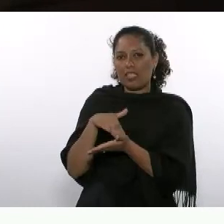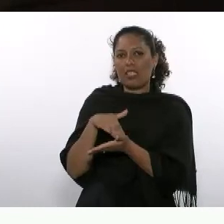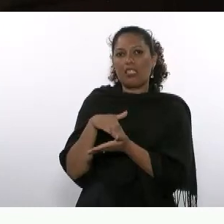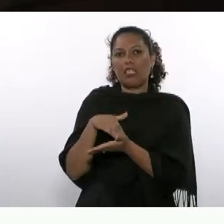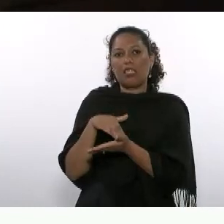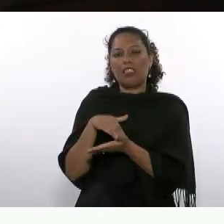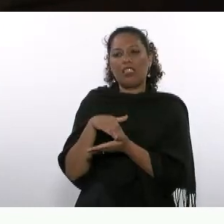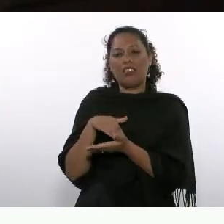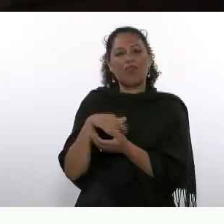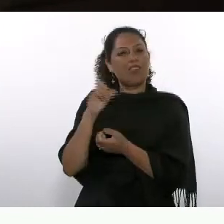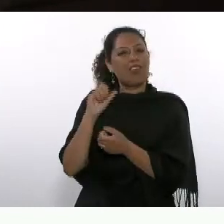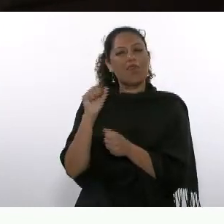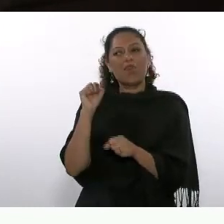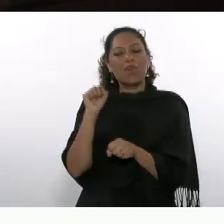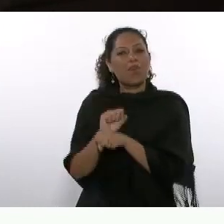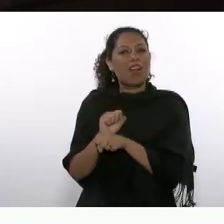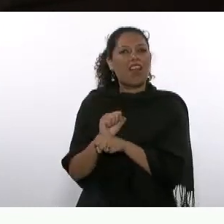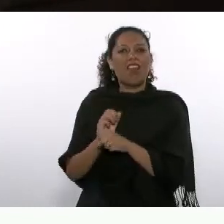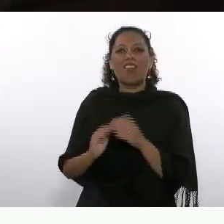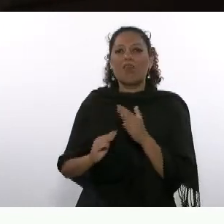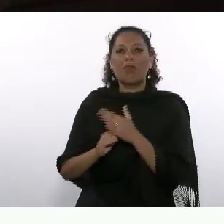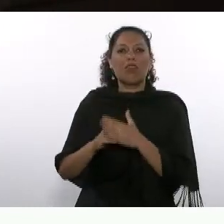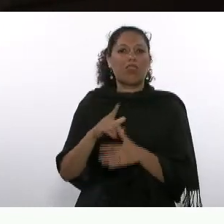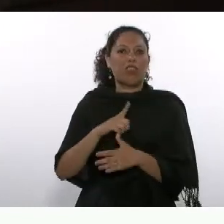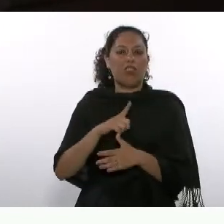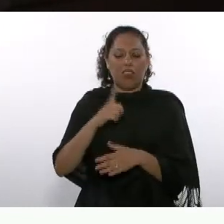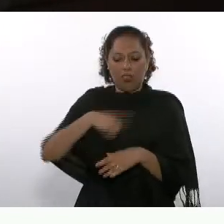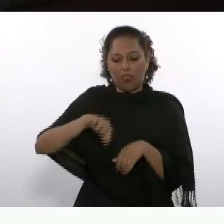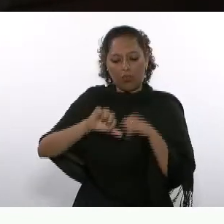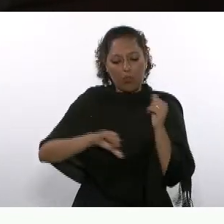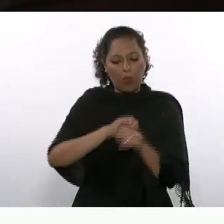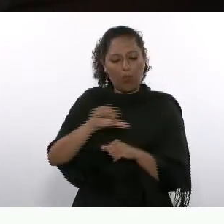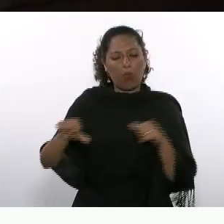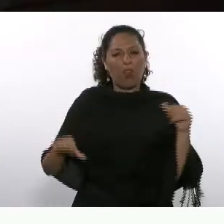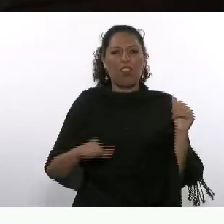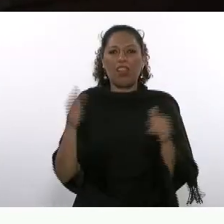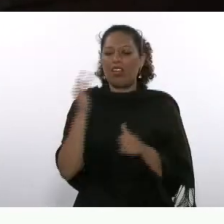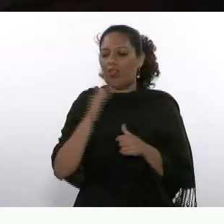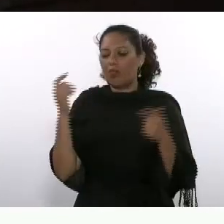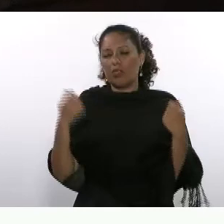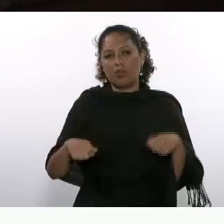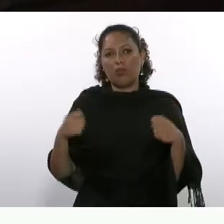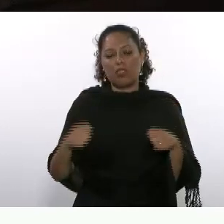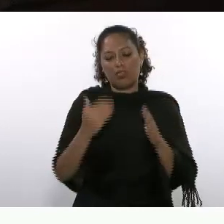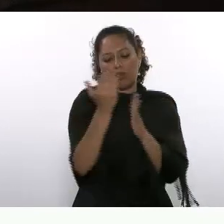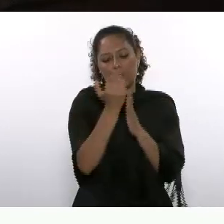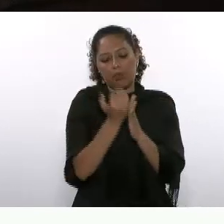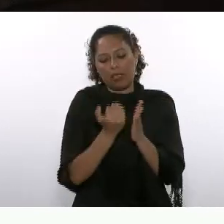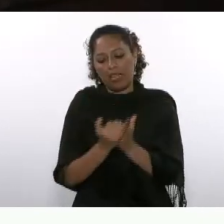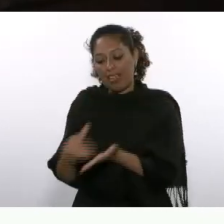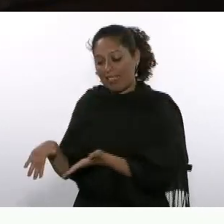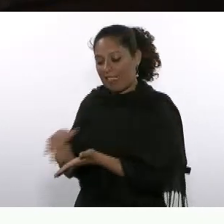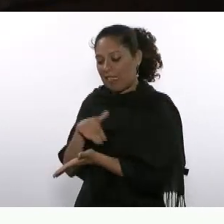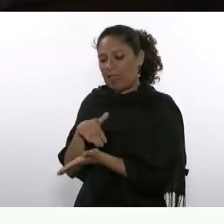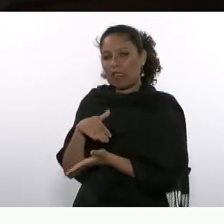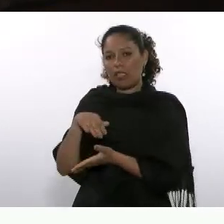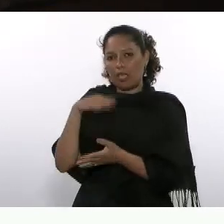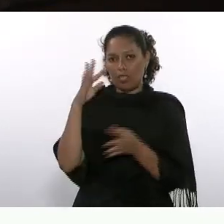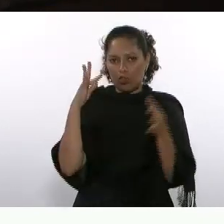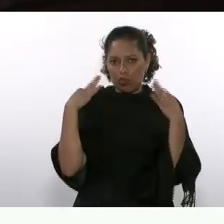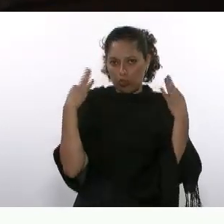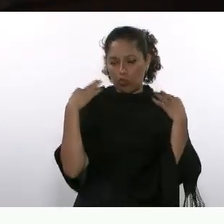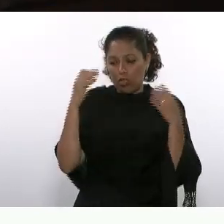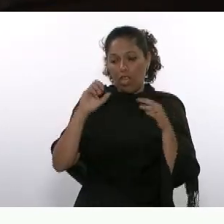muito limitado. Eu acho que a gente precisa incluir de forma definitiva, né, e sistêmica a Secretaria de Turismo como órgão pensante